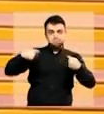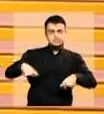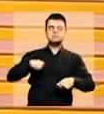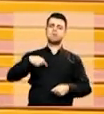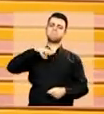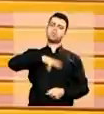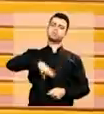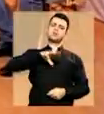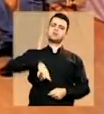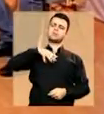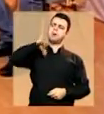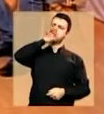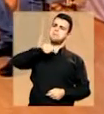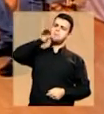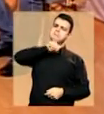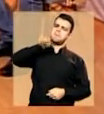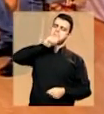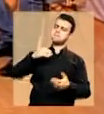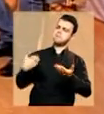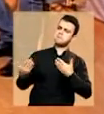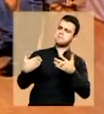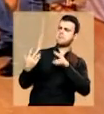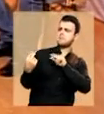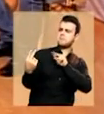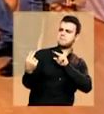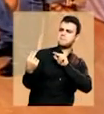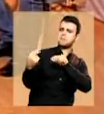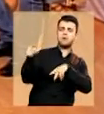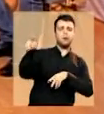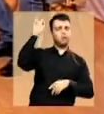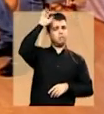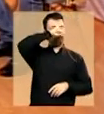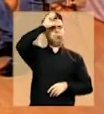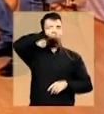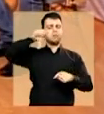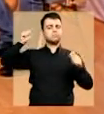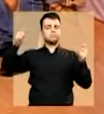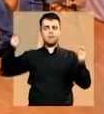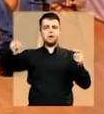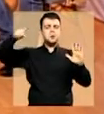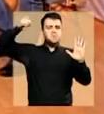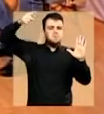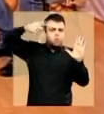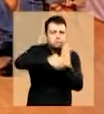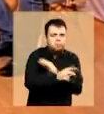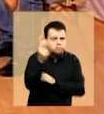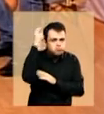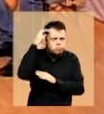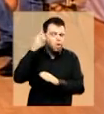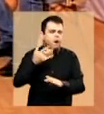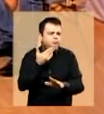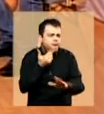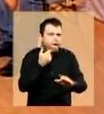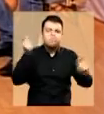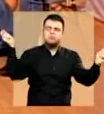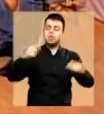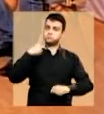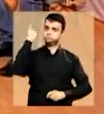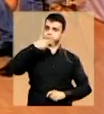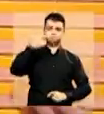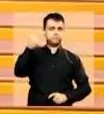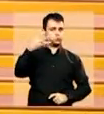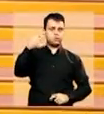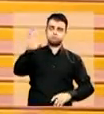português com esse intercambiário, né? Que ele vem porque ele tem que estar imerso mesmo, é um curso total de imersão 24